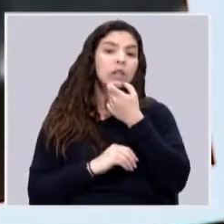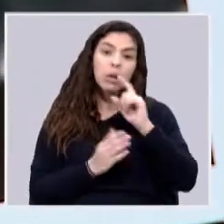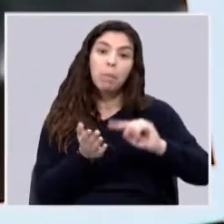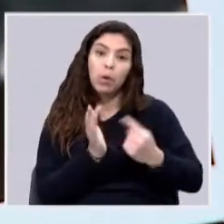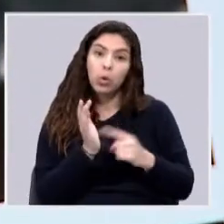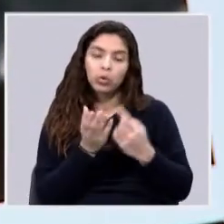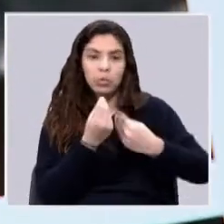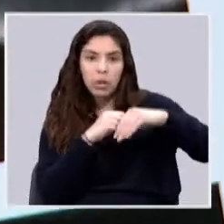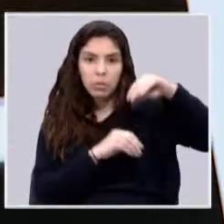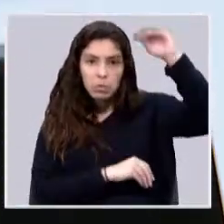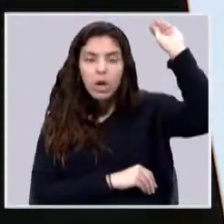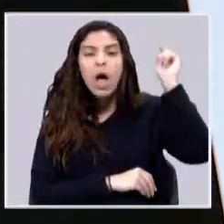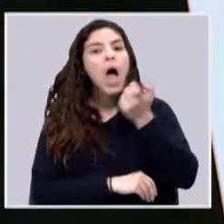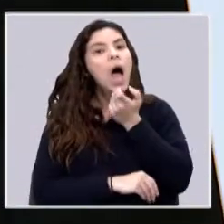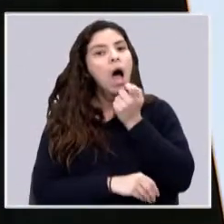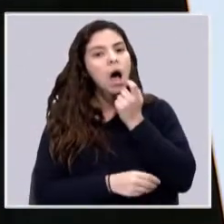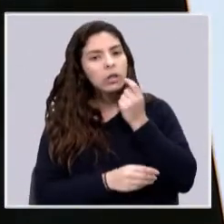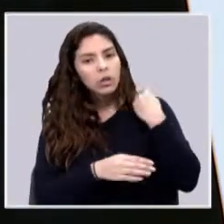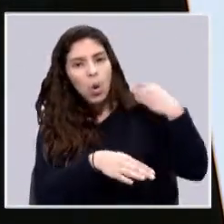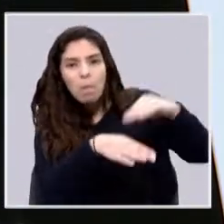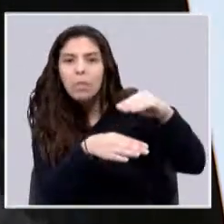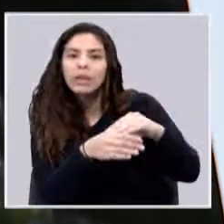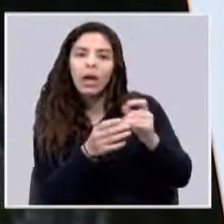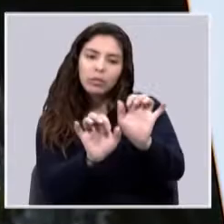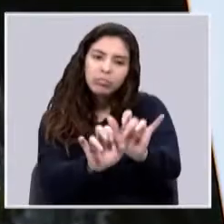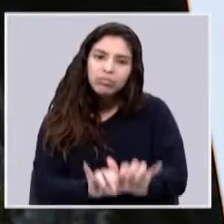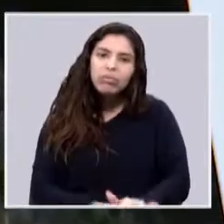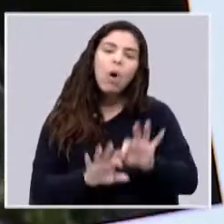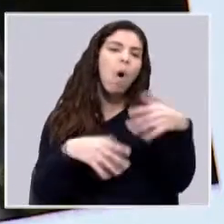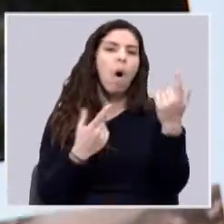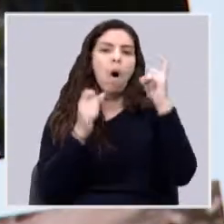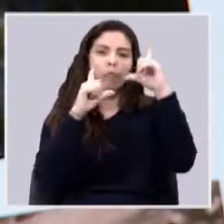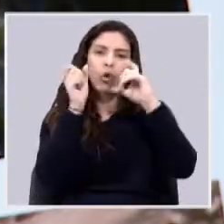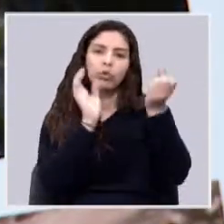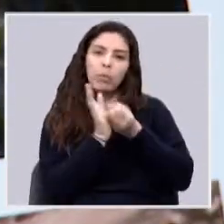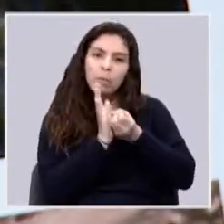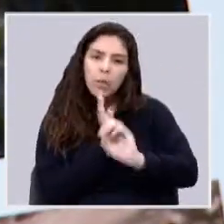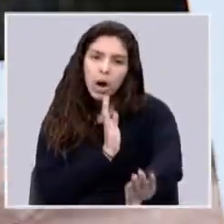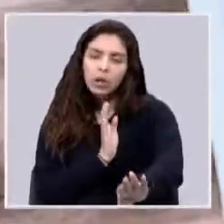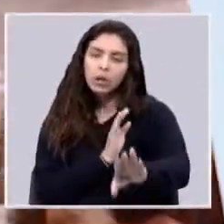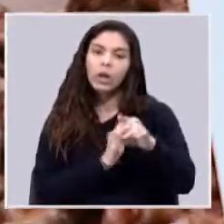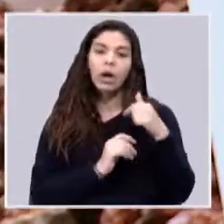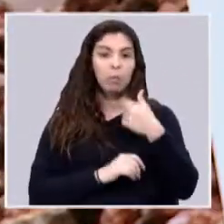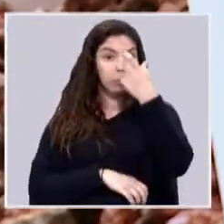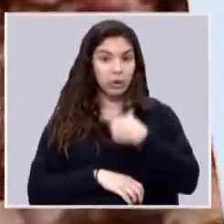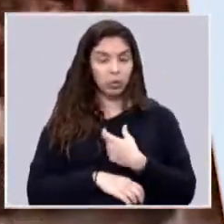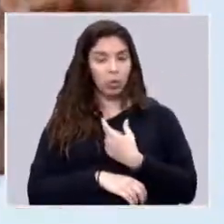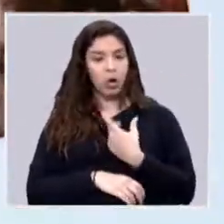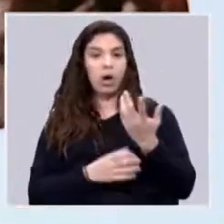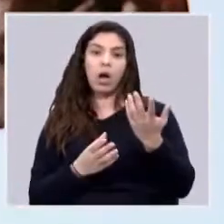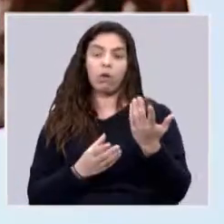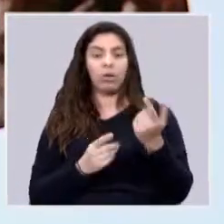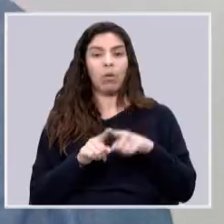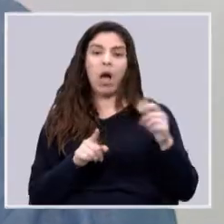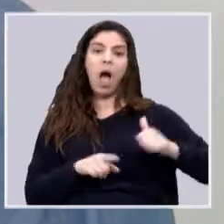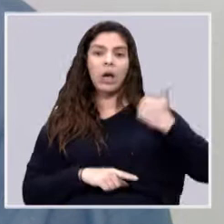pontos extra se houver uma interação sobre o lugar, a escrita de um texto, um comentário, o envio de uma fotografia, e o utilizador vai ganhando